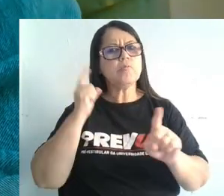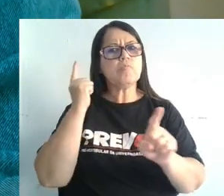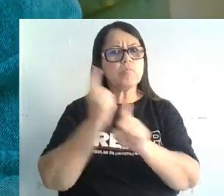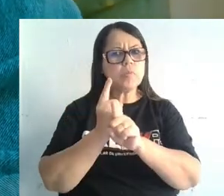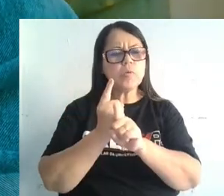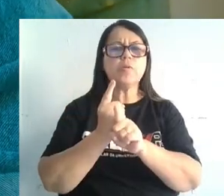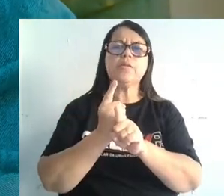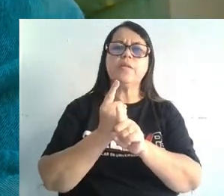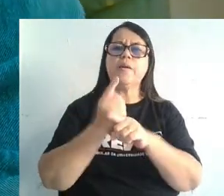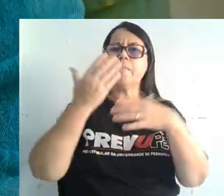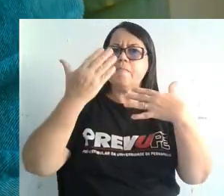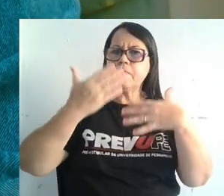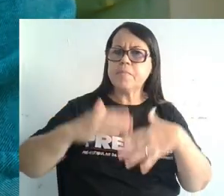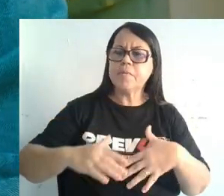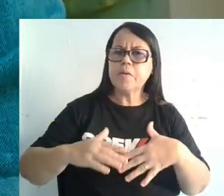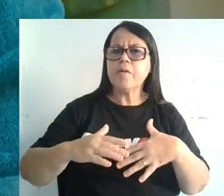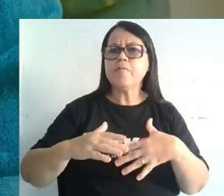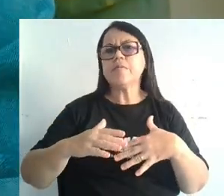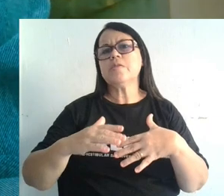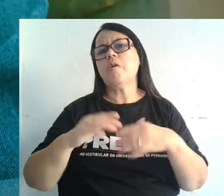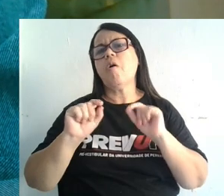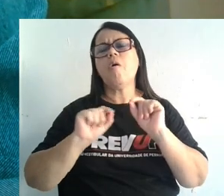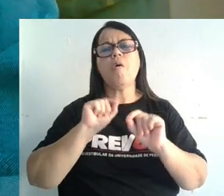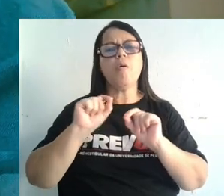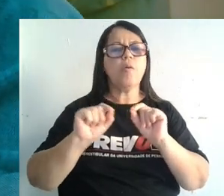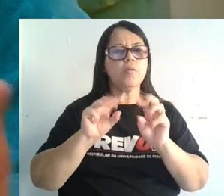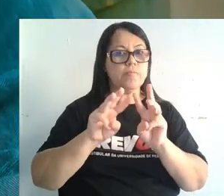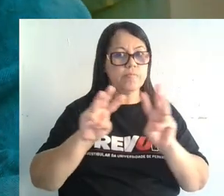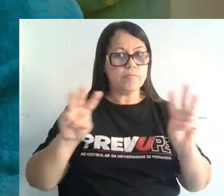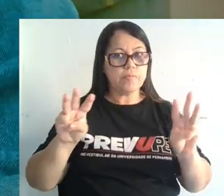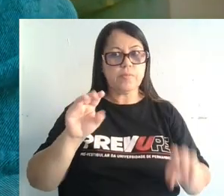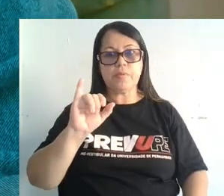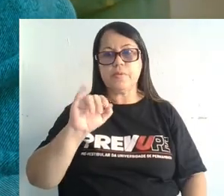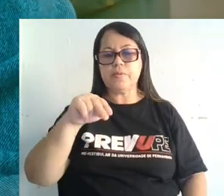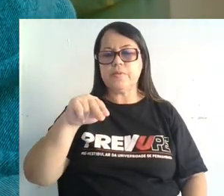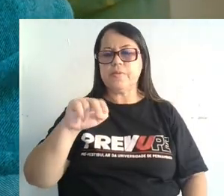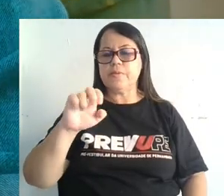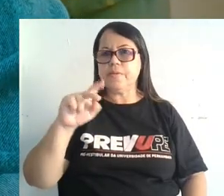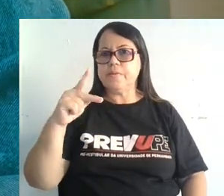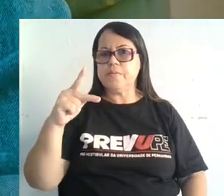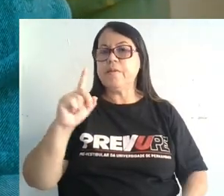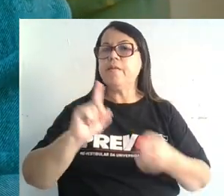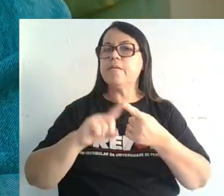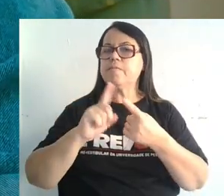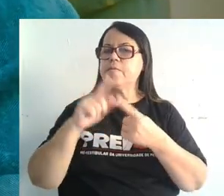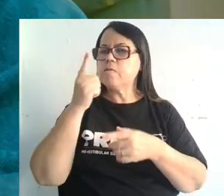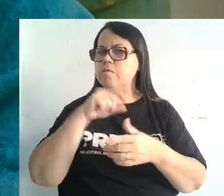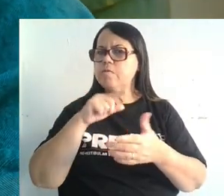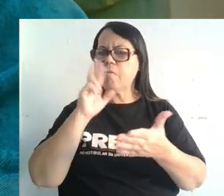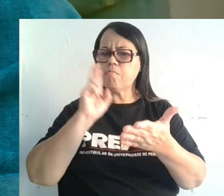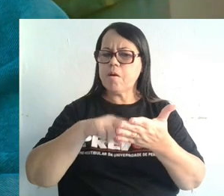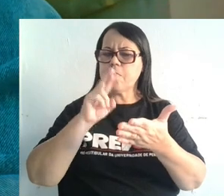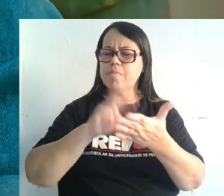provas, gabaritos, muito facilmente na própria página do INEP e você consegue também, resolvendo essas questões,